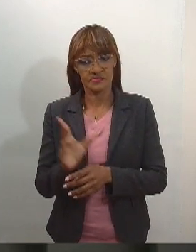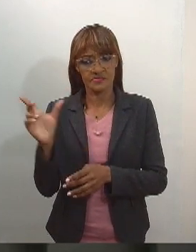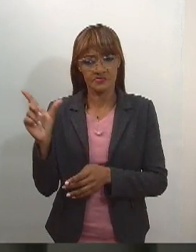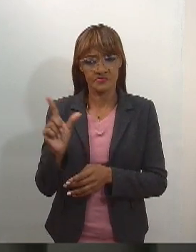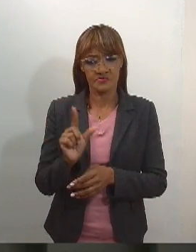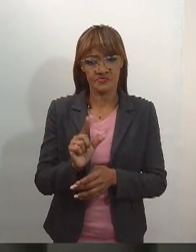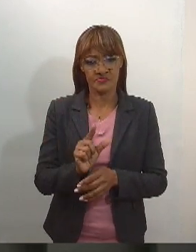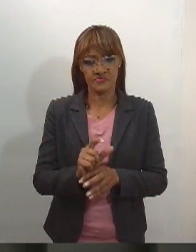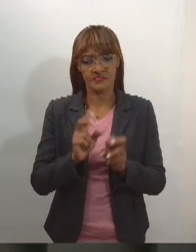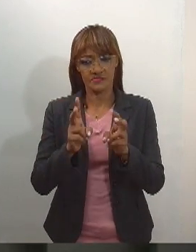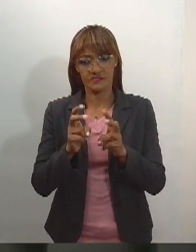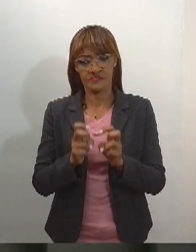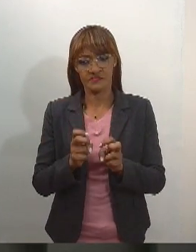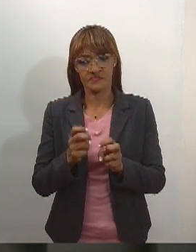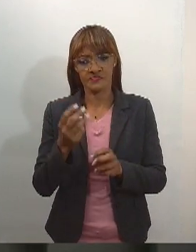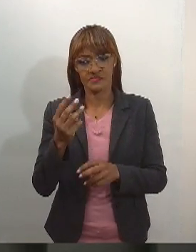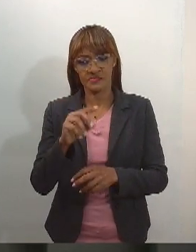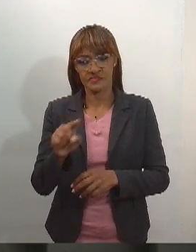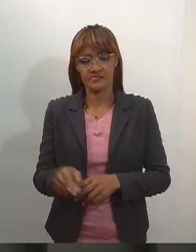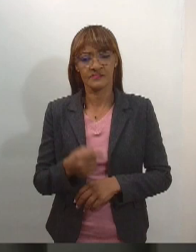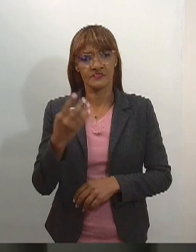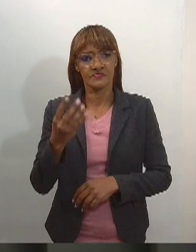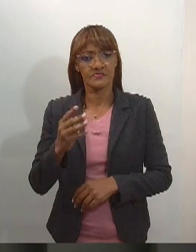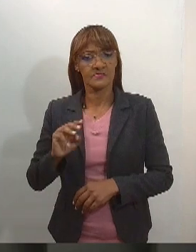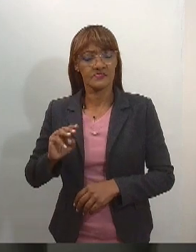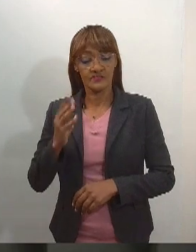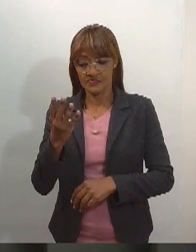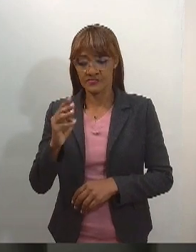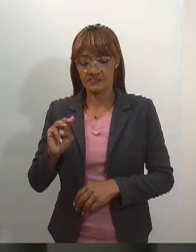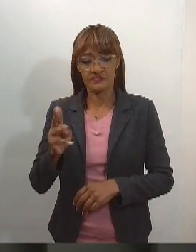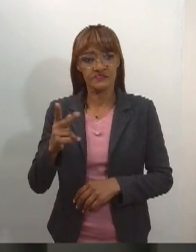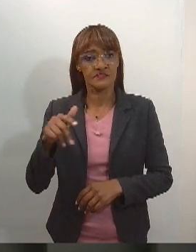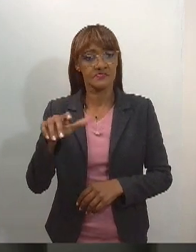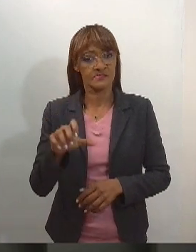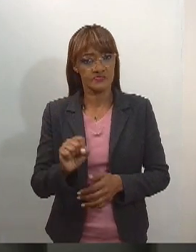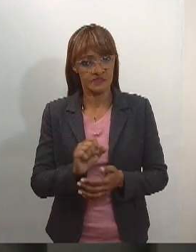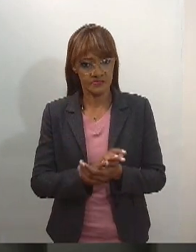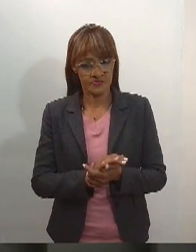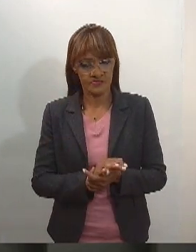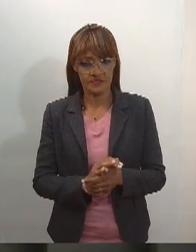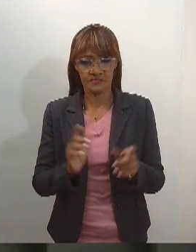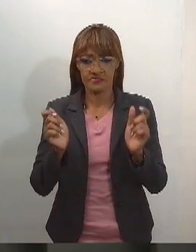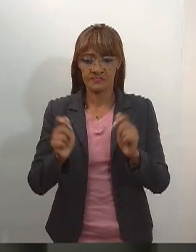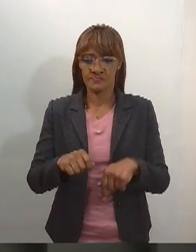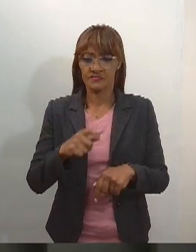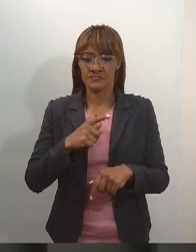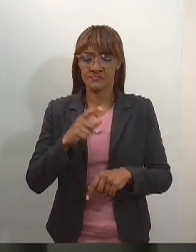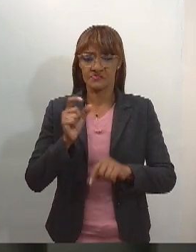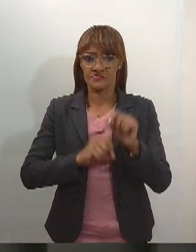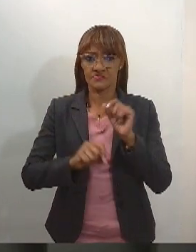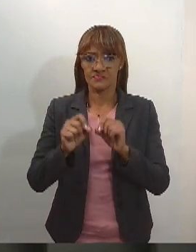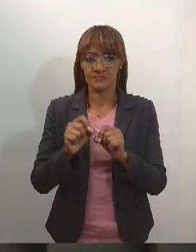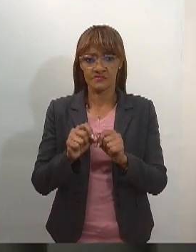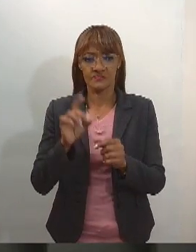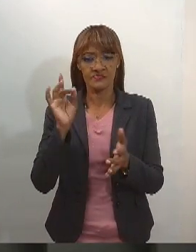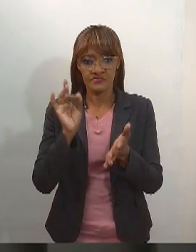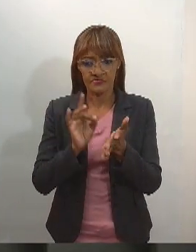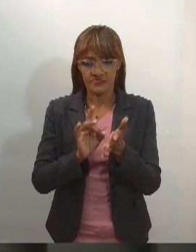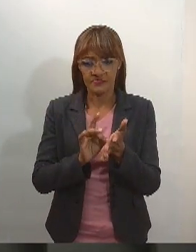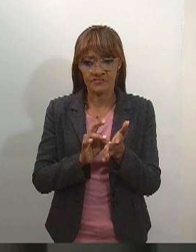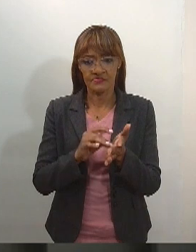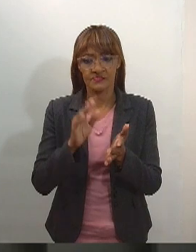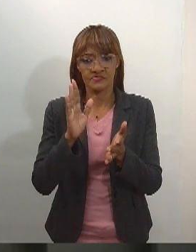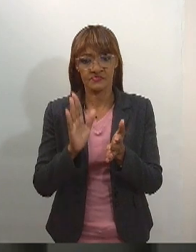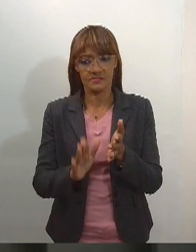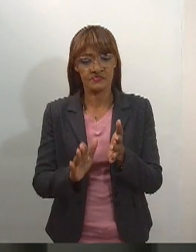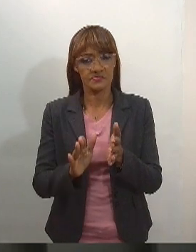de 3,4 bilhões de reais. A fim de promover a autorregularização sem autuação e cobrança